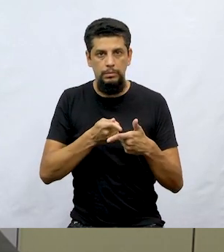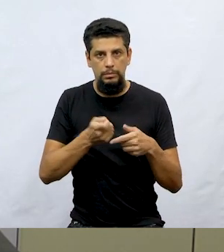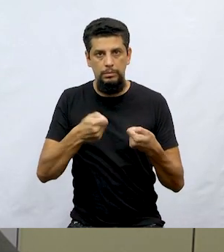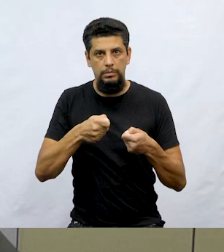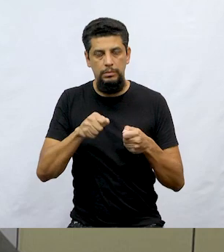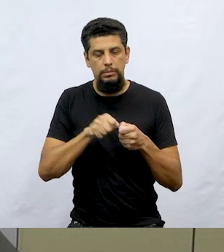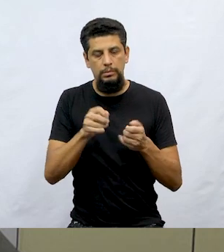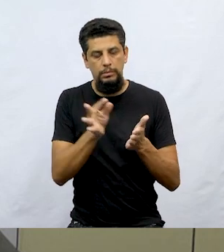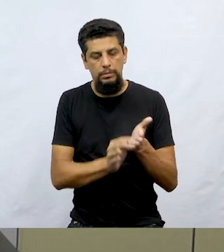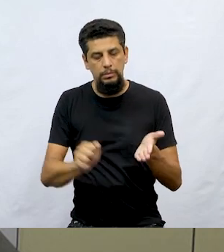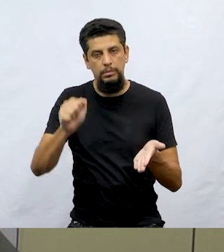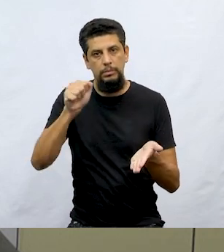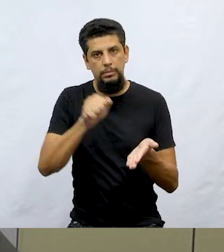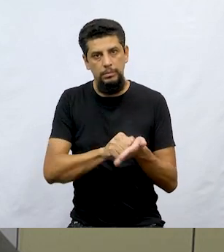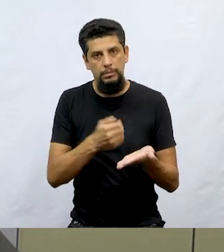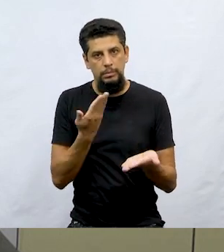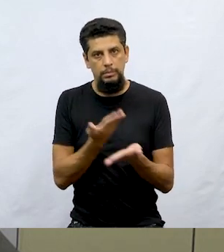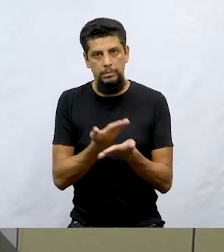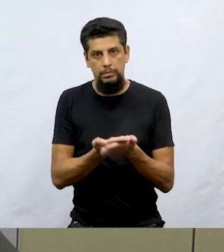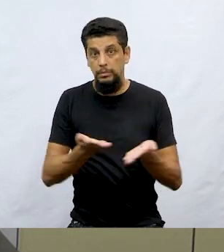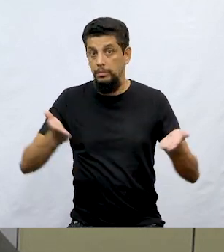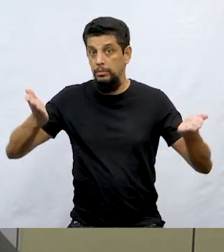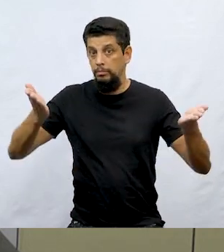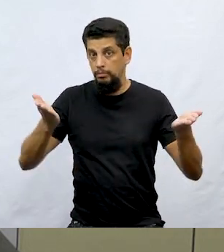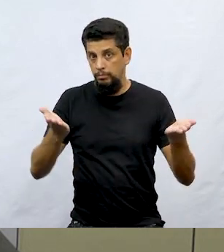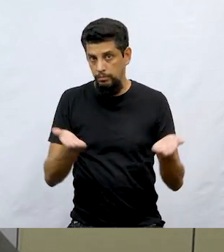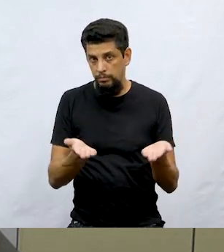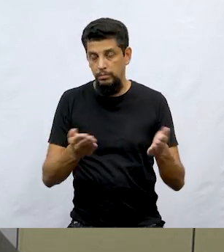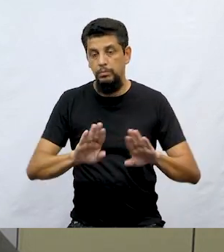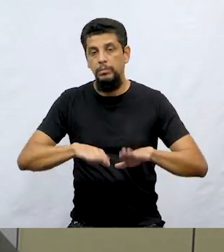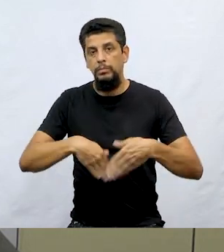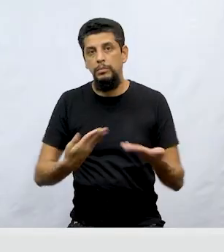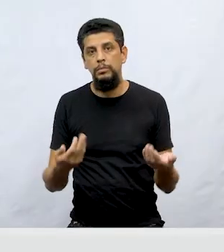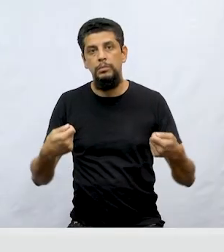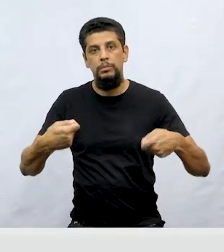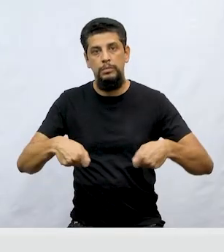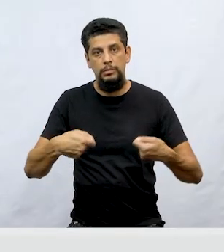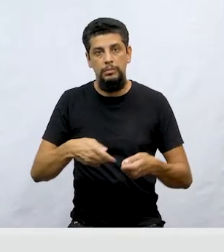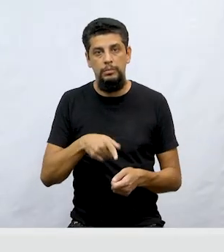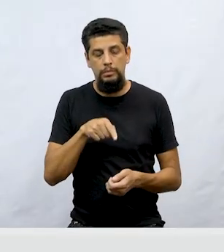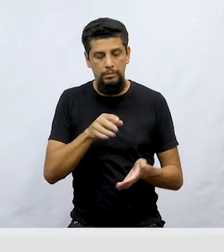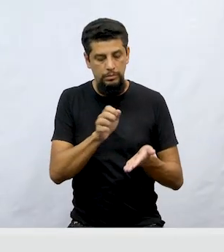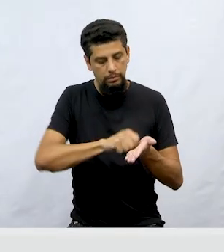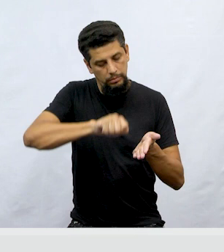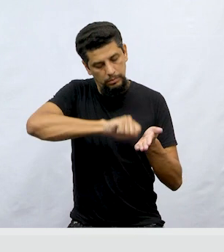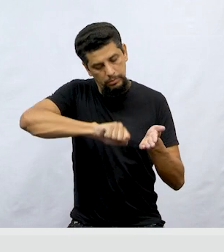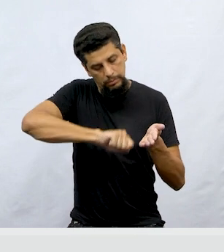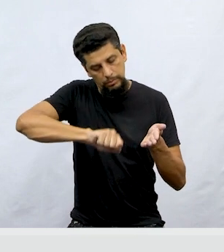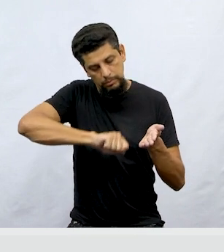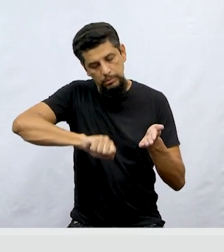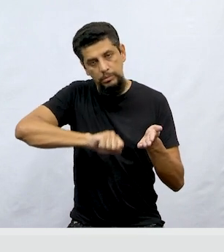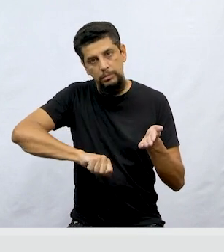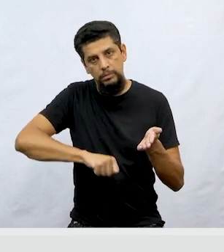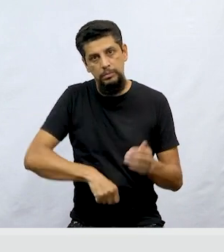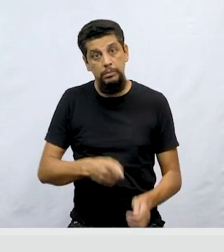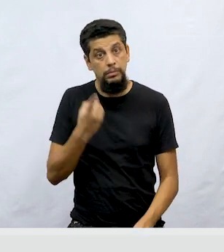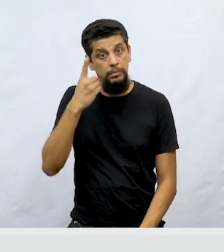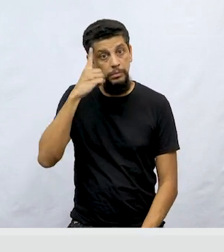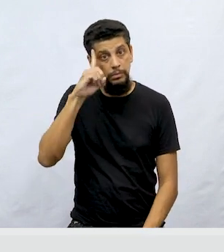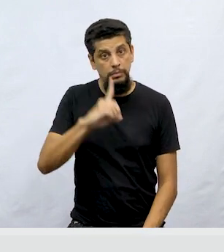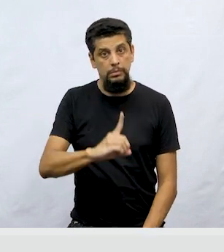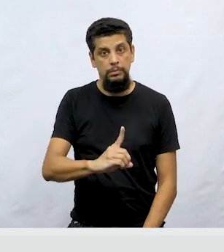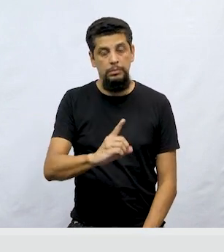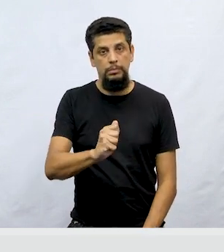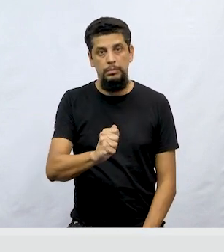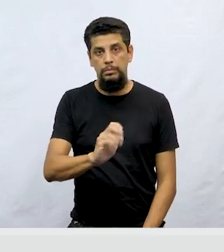fazer o registro do cabeçalho da aula de hoje, tá? Então nós vamos precisar que vocês anotem lá